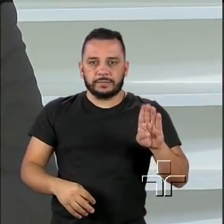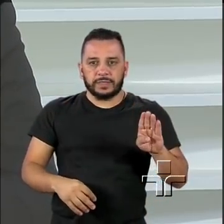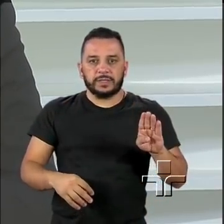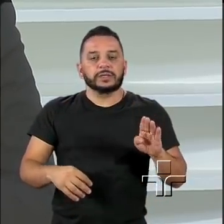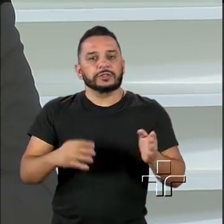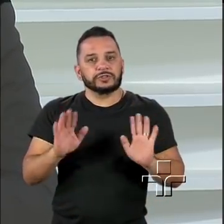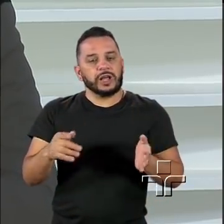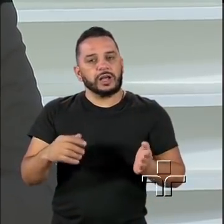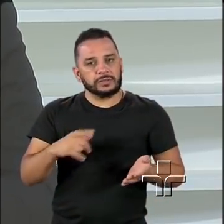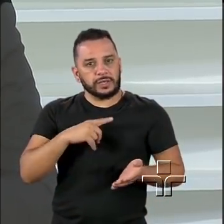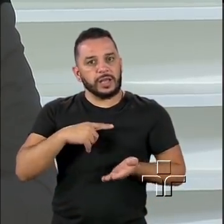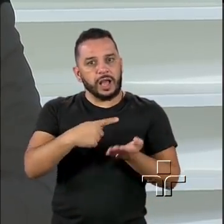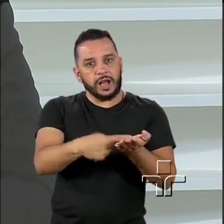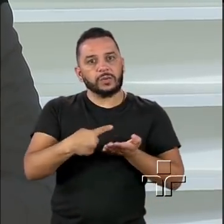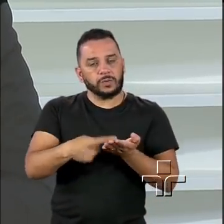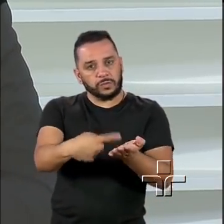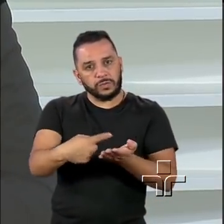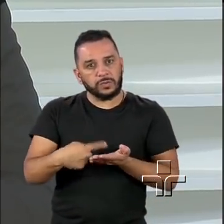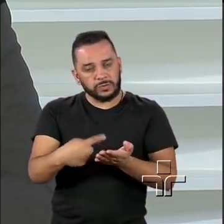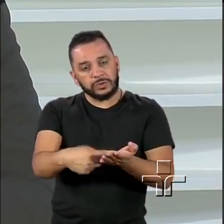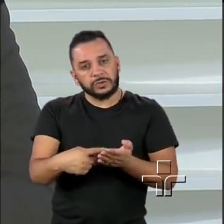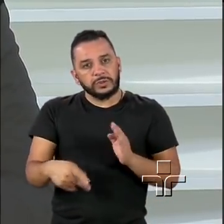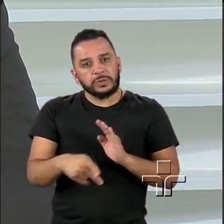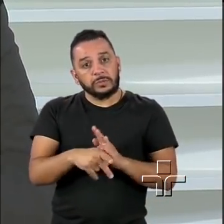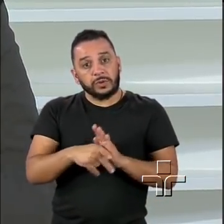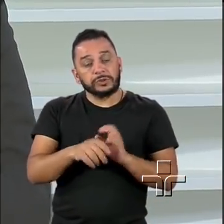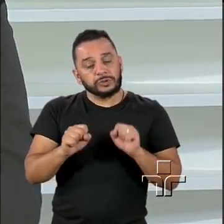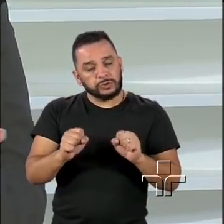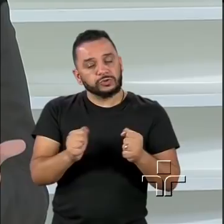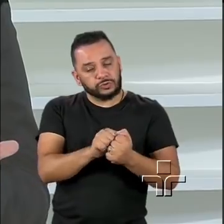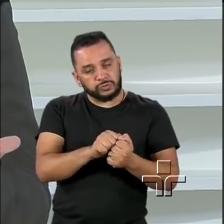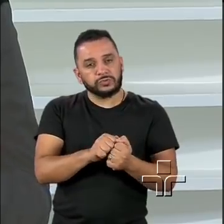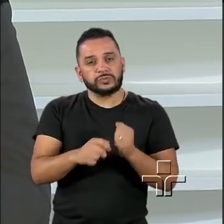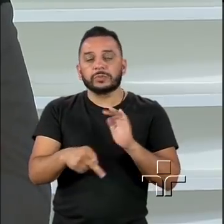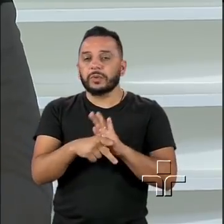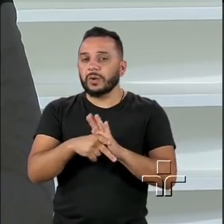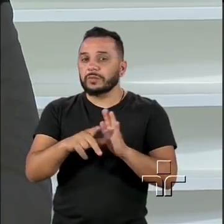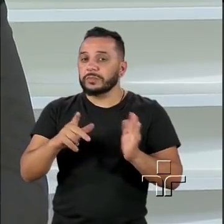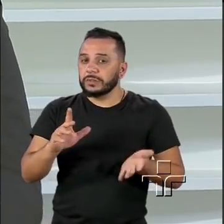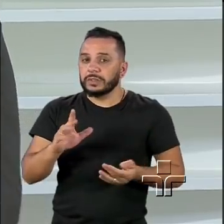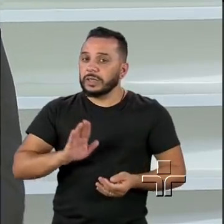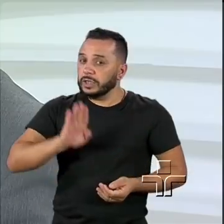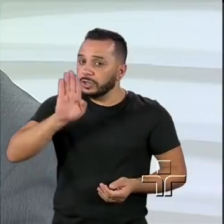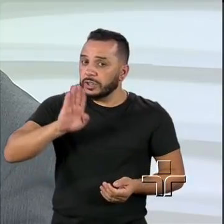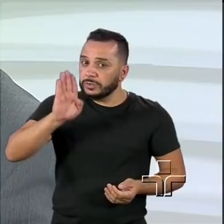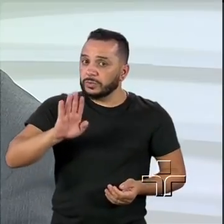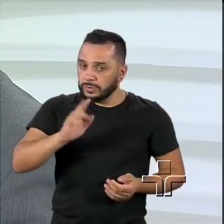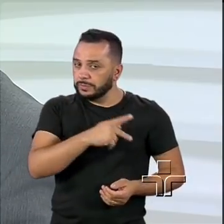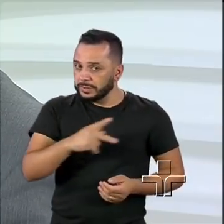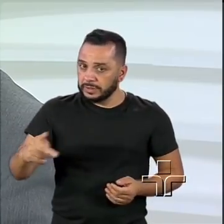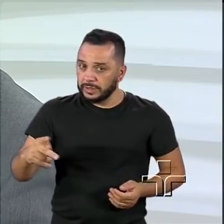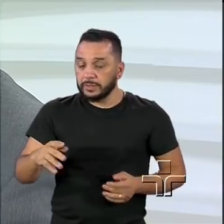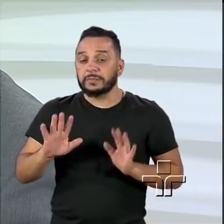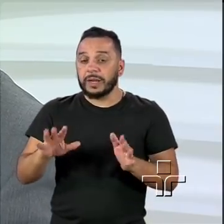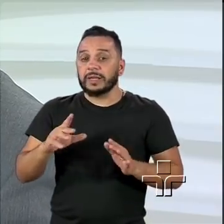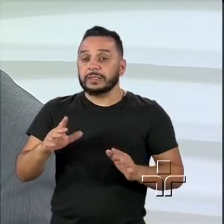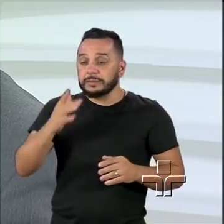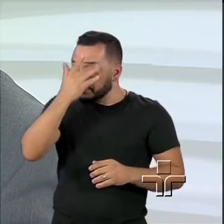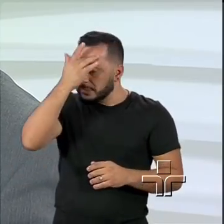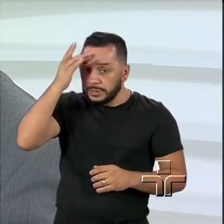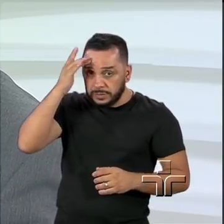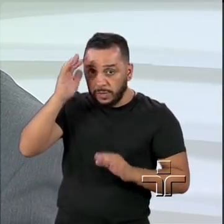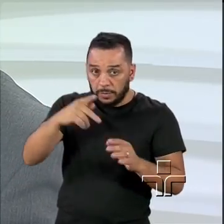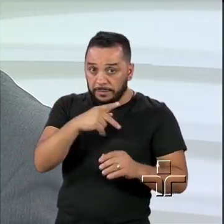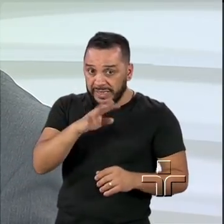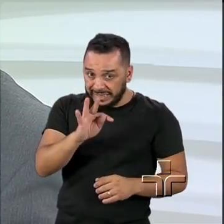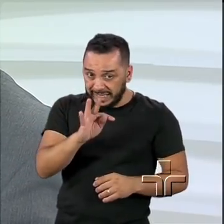possível acordo no plano nacional e podem estar juntos nas eleições presidenciais. Mas isso, o senhor sabe, implica que alguém tem que abrir mão de alguma coisa. No caso, o PT